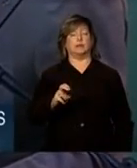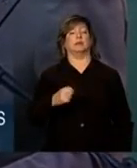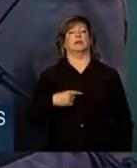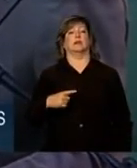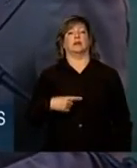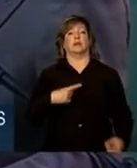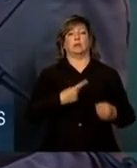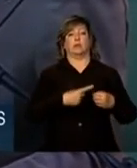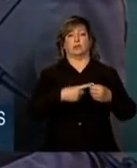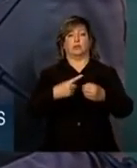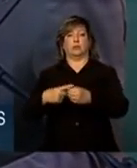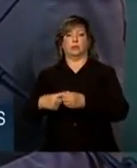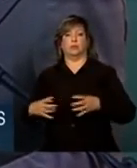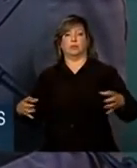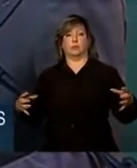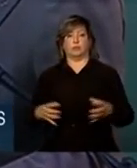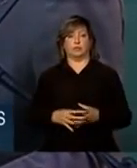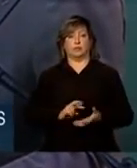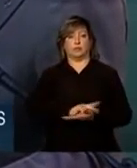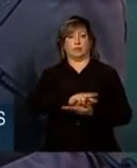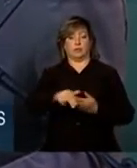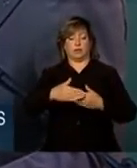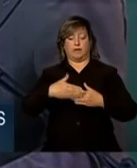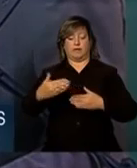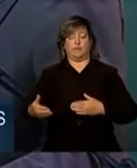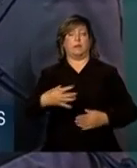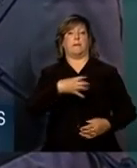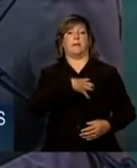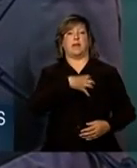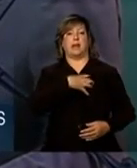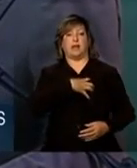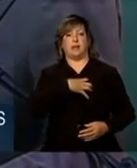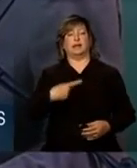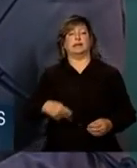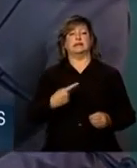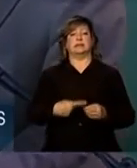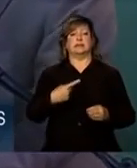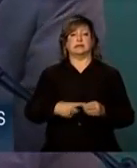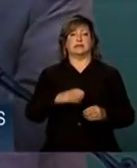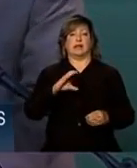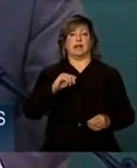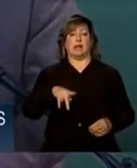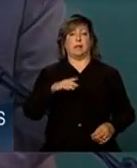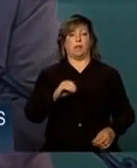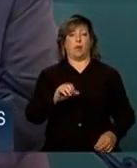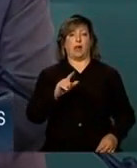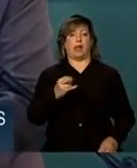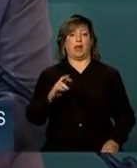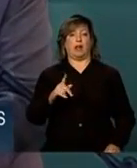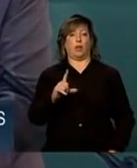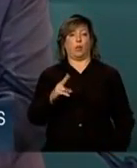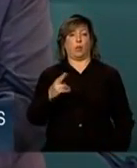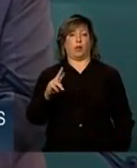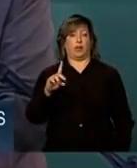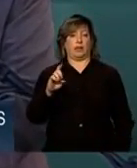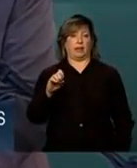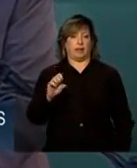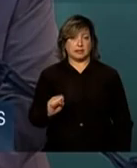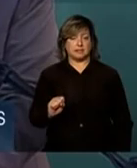Guaribas, Caracol e divisa com Piauí, Bahia, na cidade de Campo Alegre de Lourdes. E queria